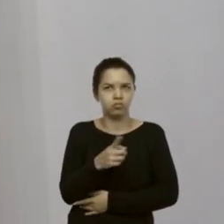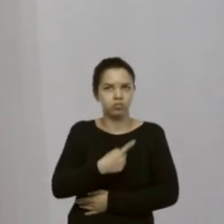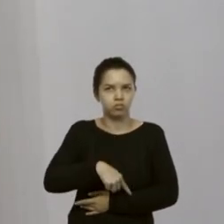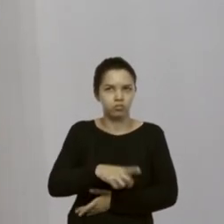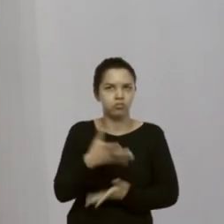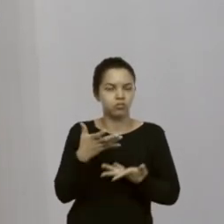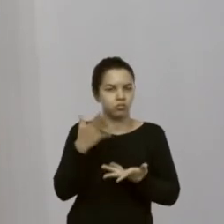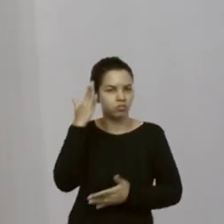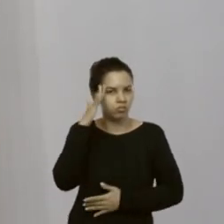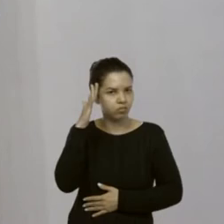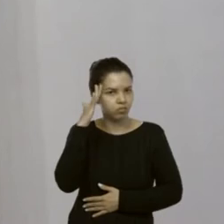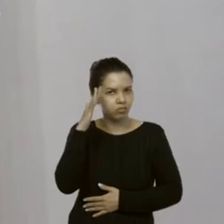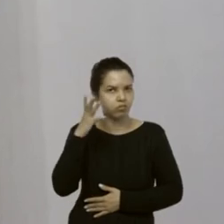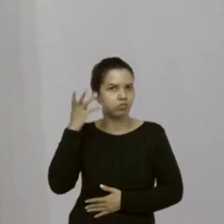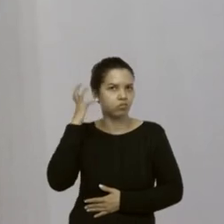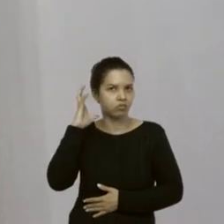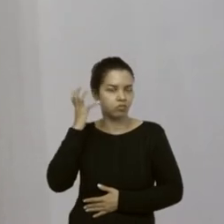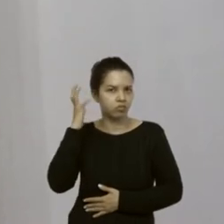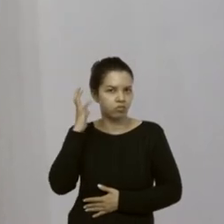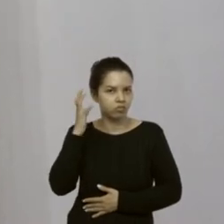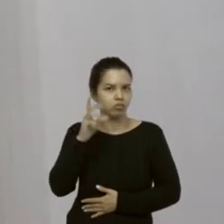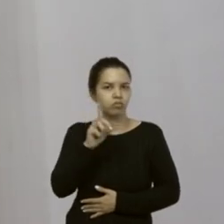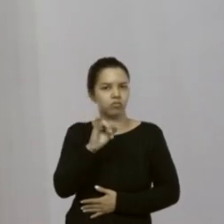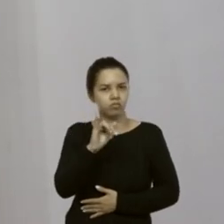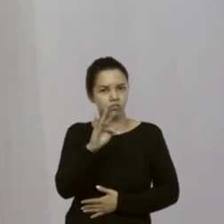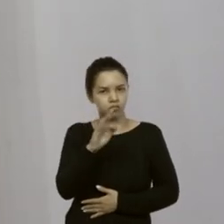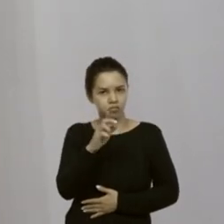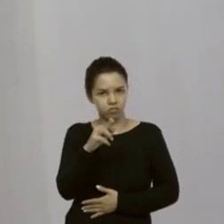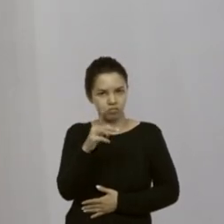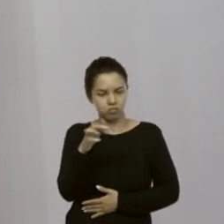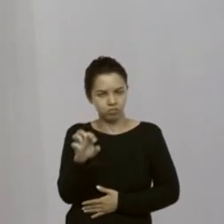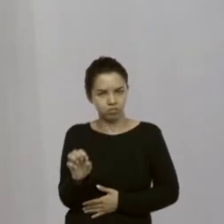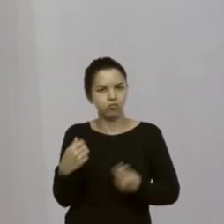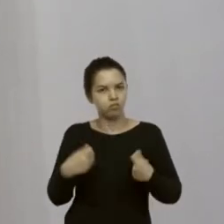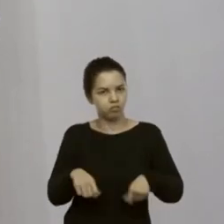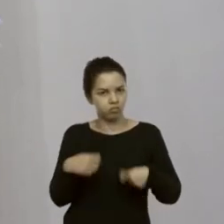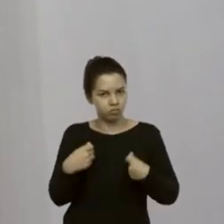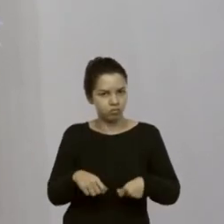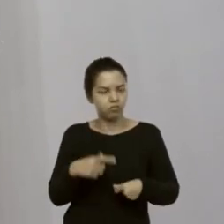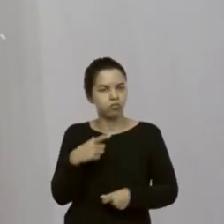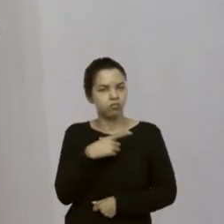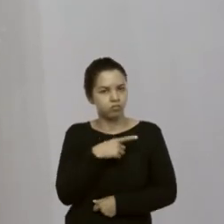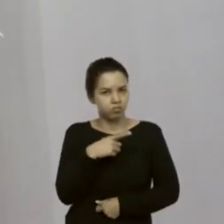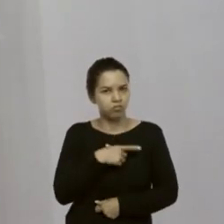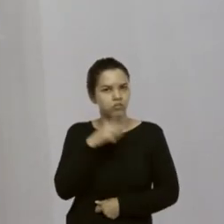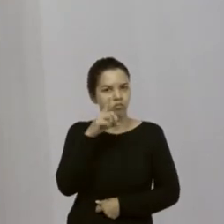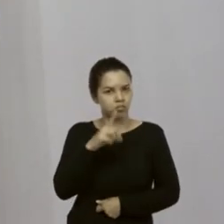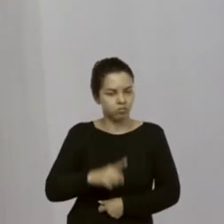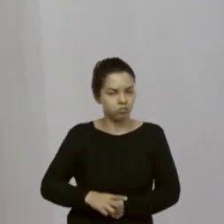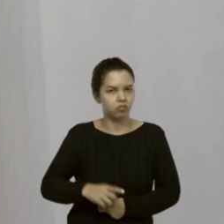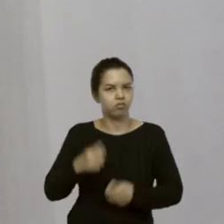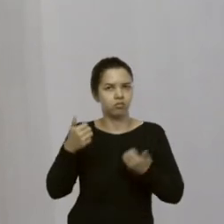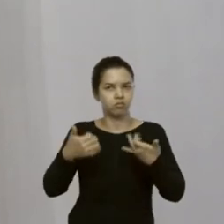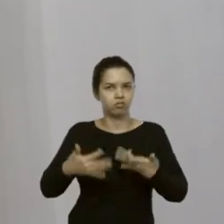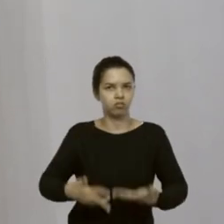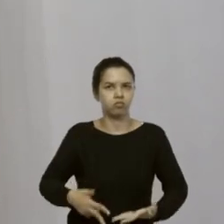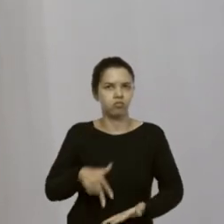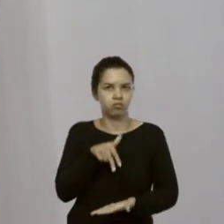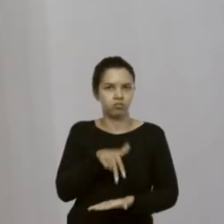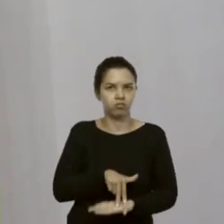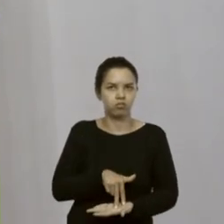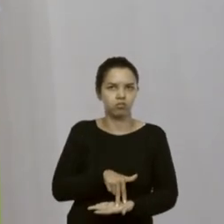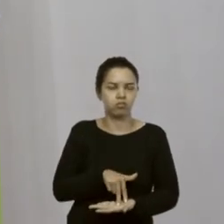que a radiodifusão precisa e tem o direito de se posicionar em muitos momentos, nunca de uma